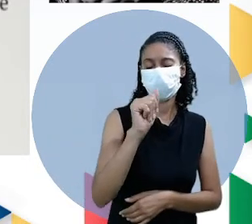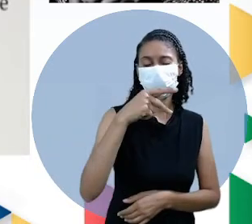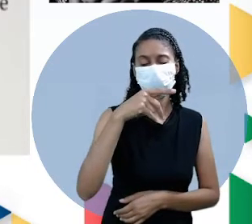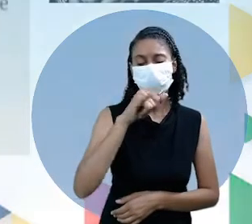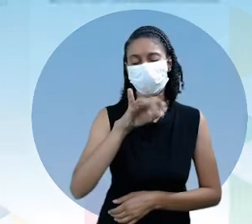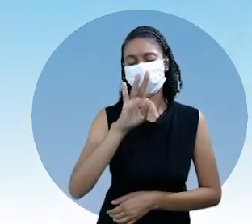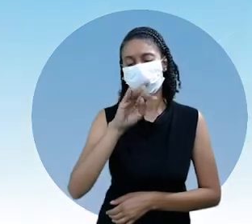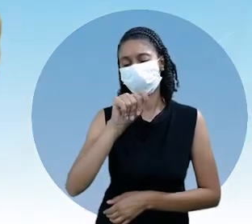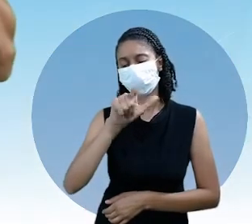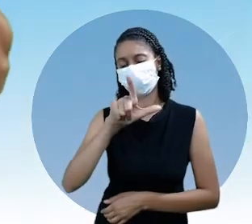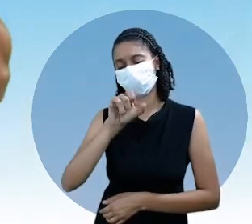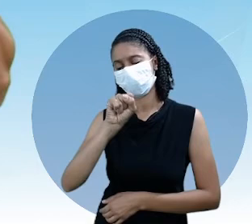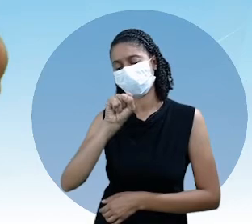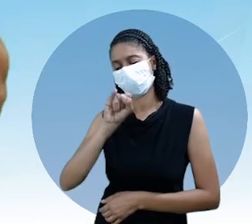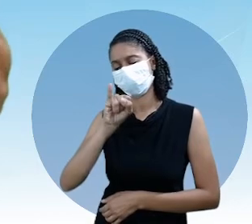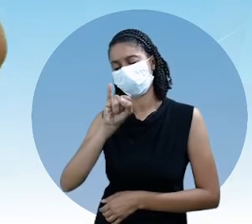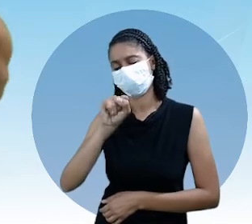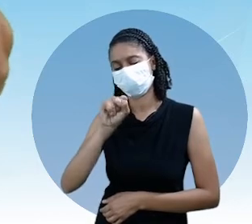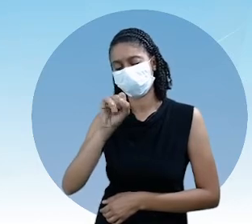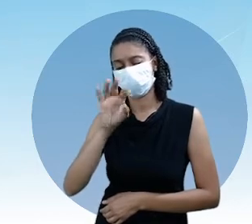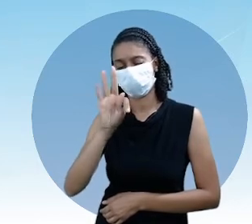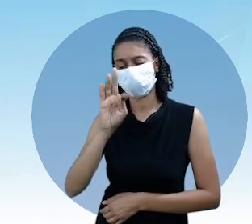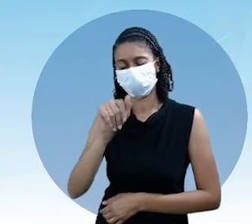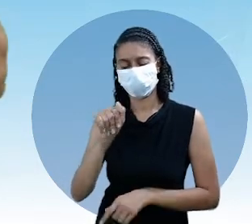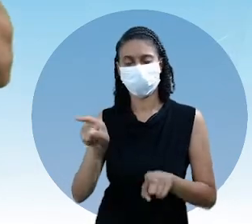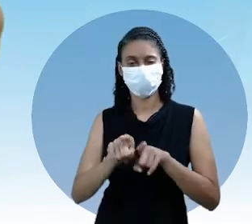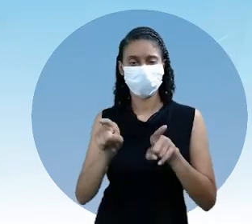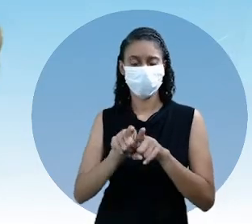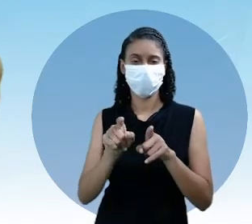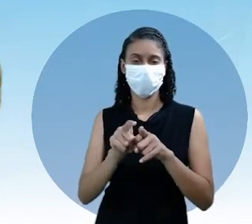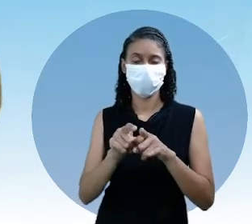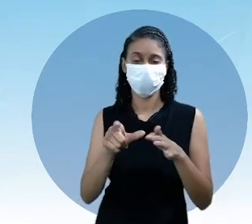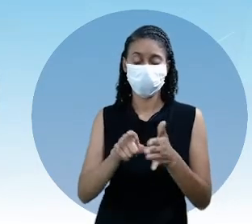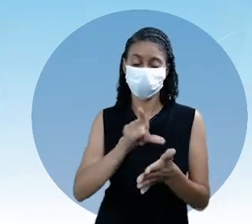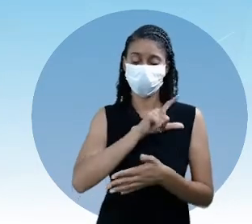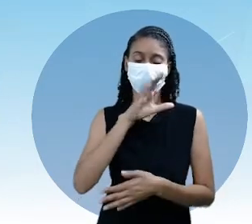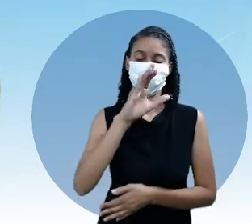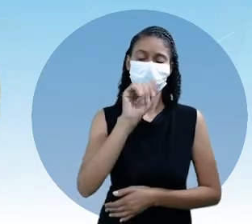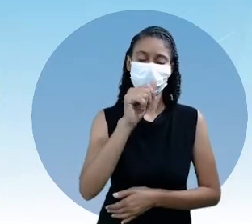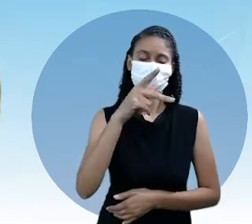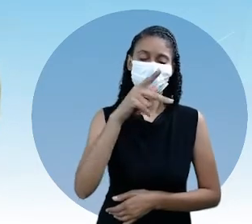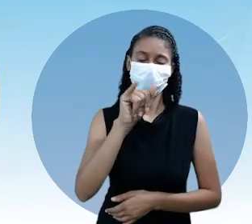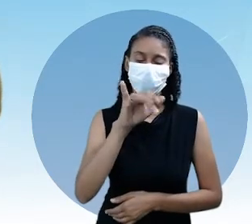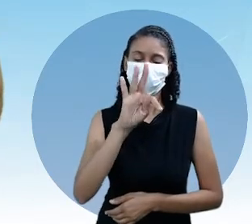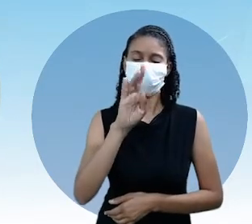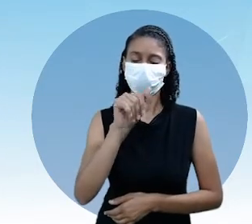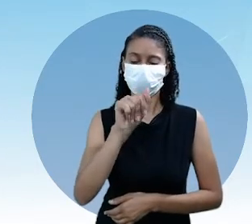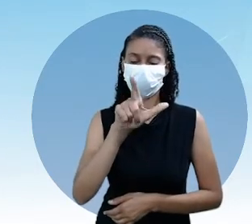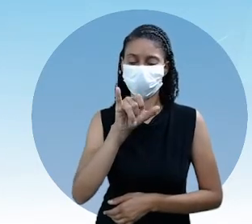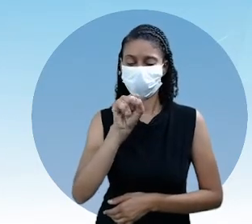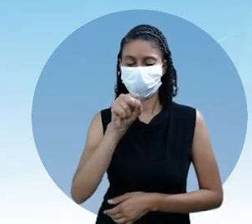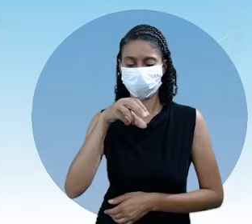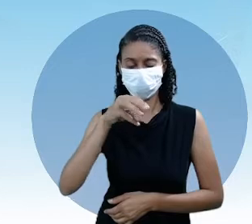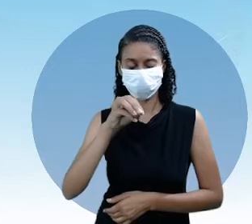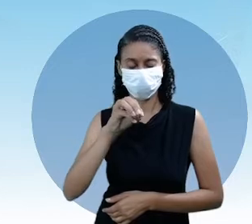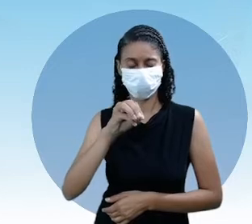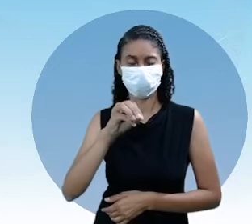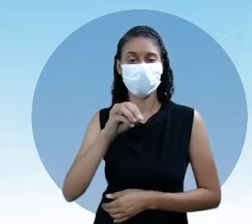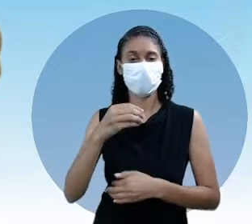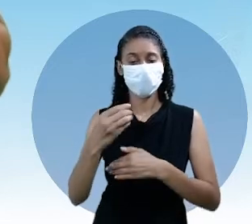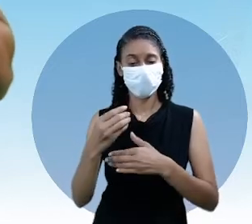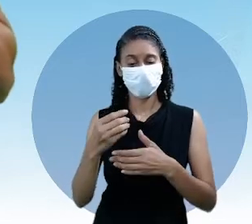dos obstáculos para o desenvolvimento pleno, né, dessas regiões periféricas.